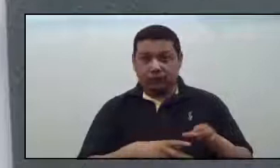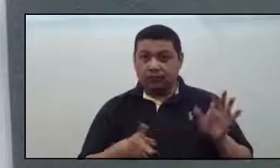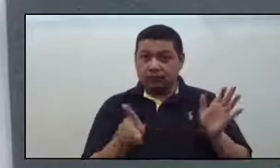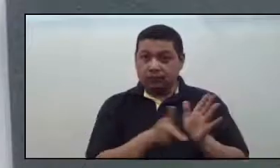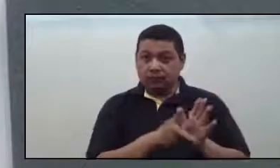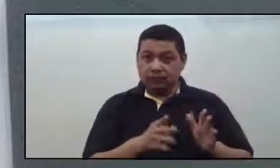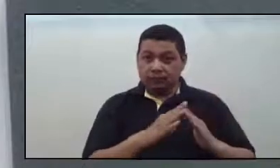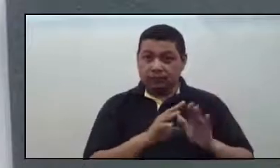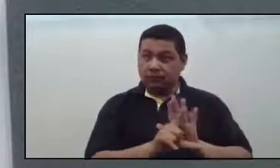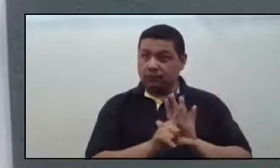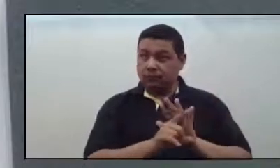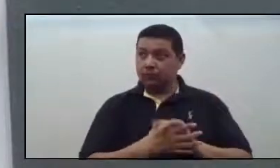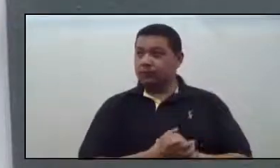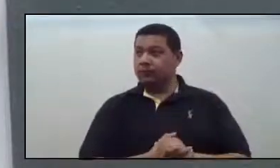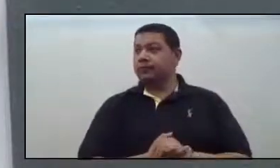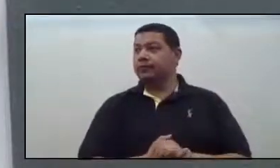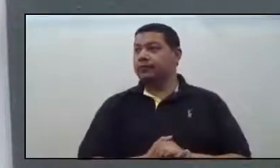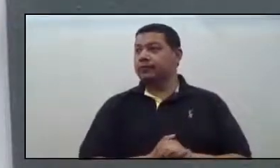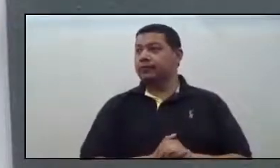Câmara Municipal,